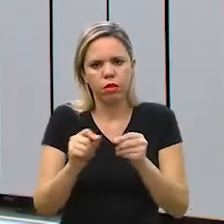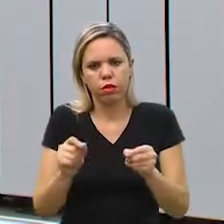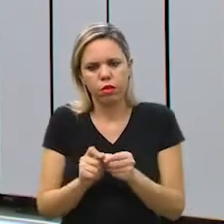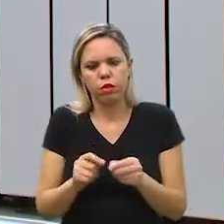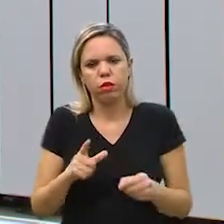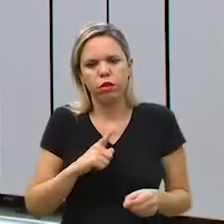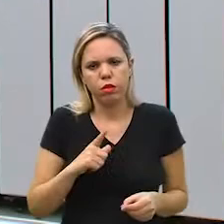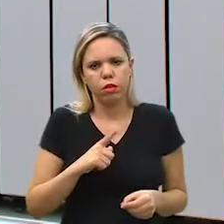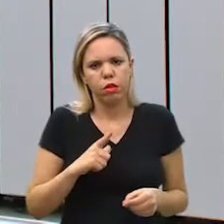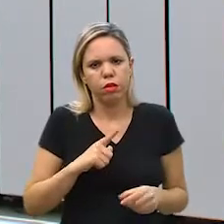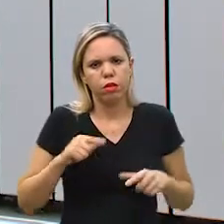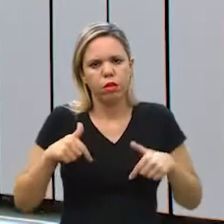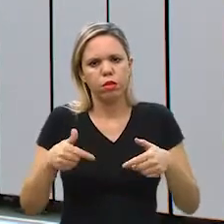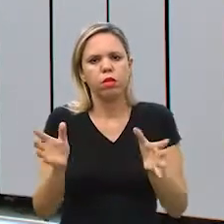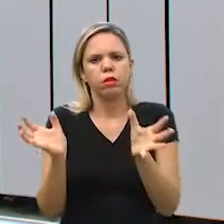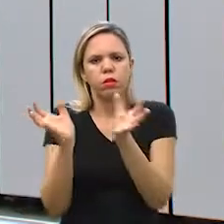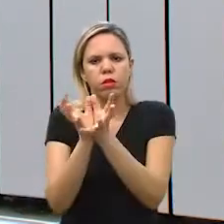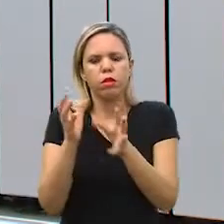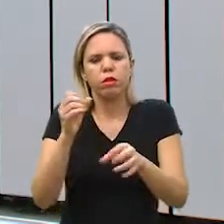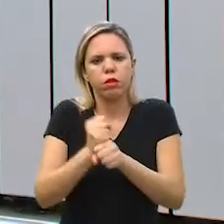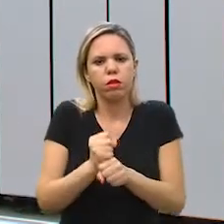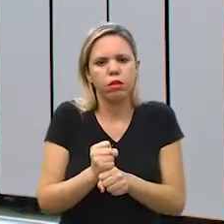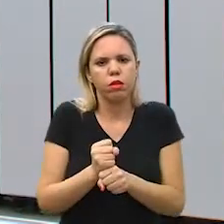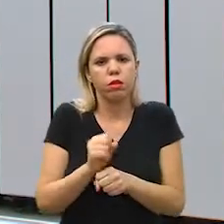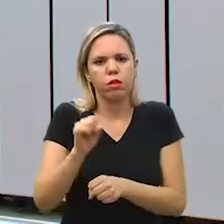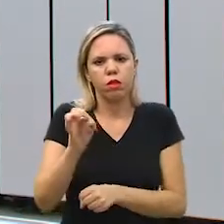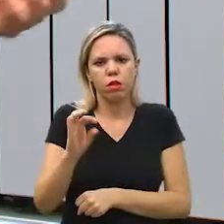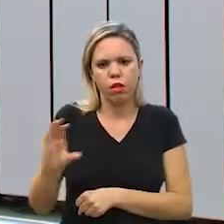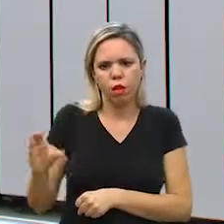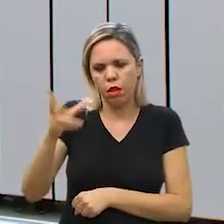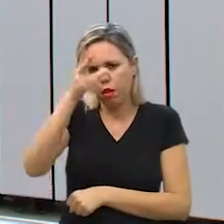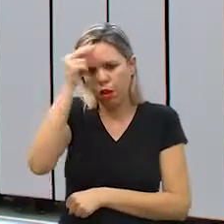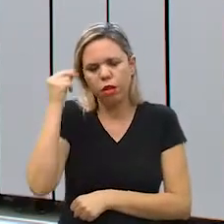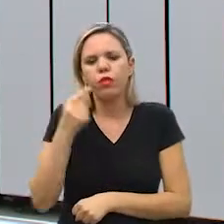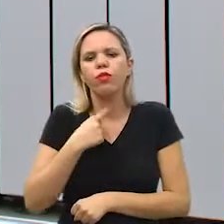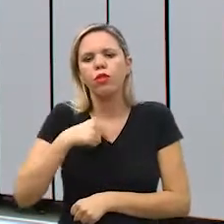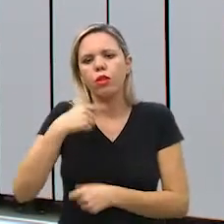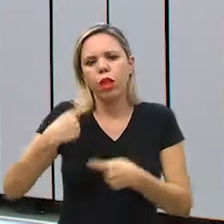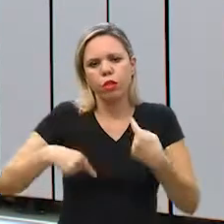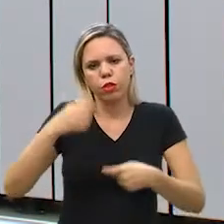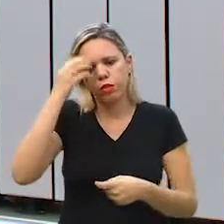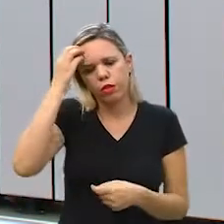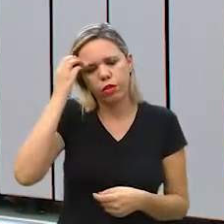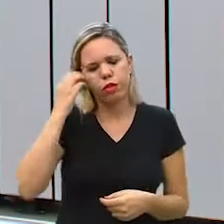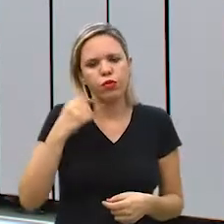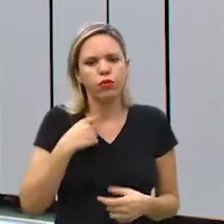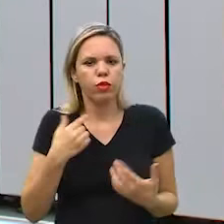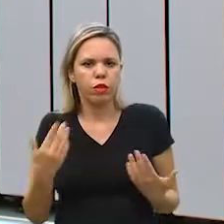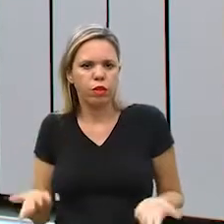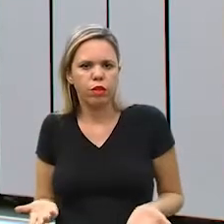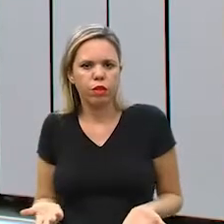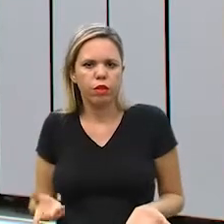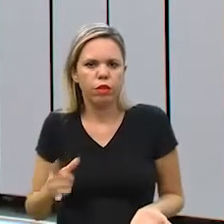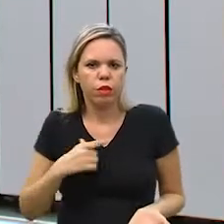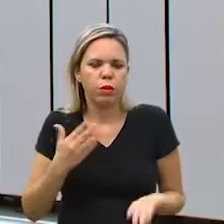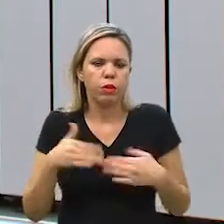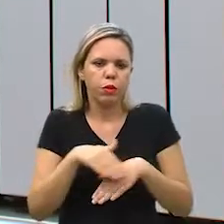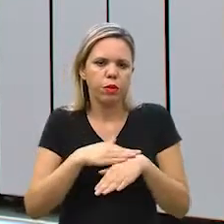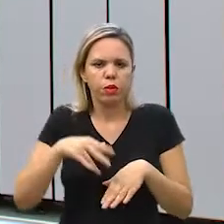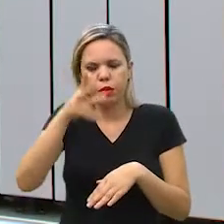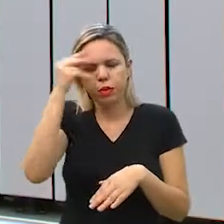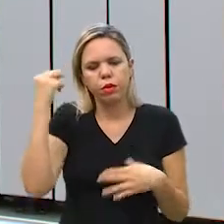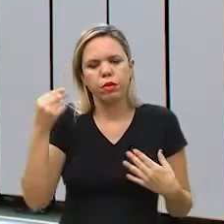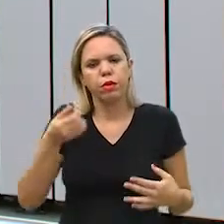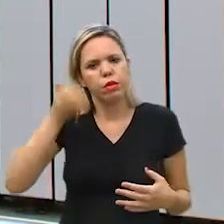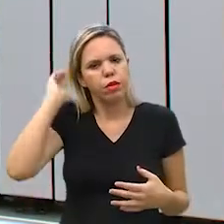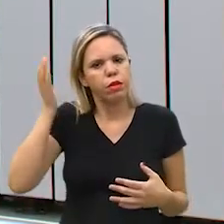ter uma ação conjunta, né? CETEC, prefeitura e vontade política. A vontade política, eu tenho conversado muito com o prefeito